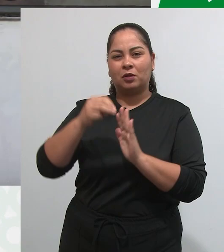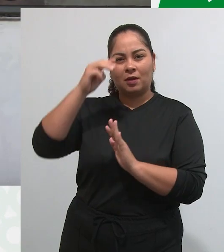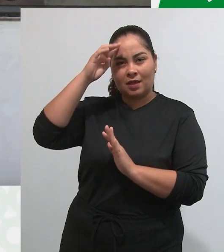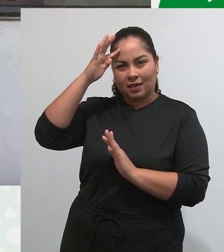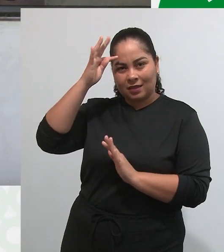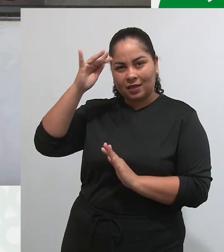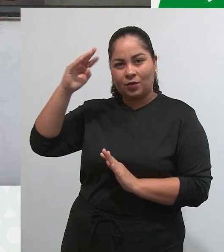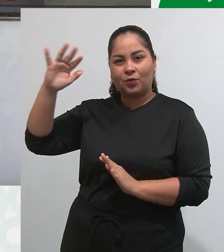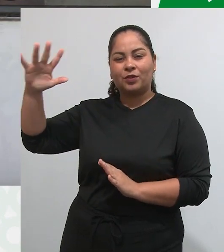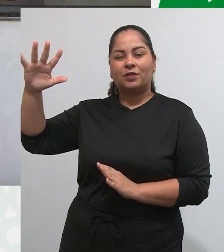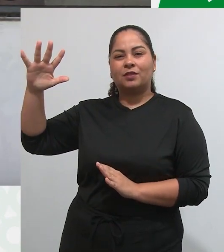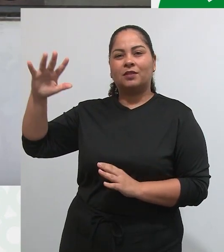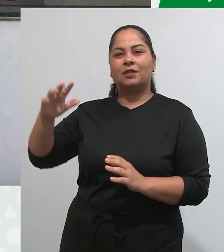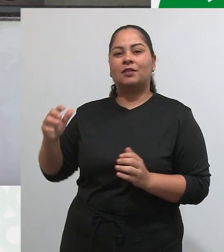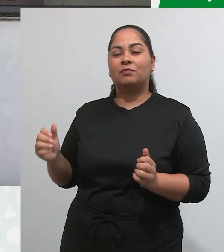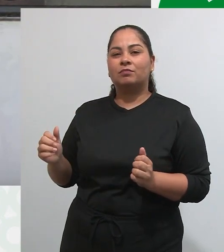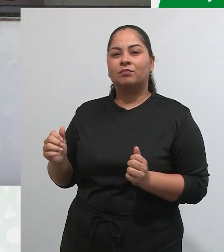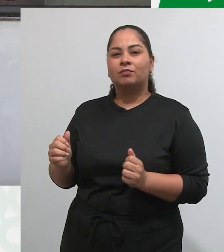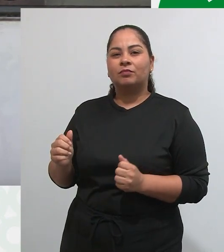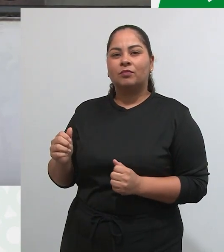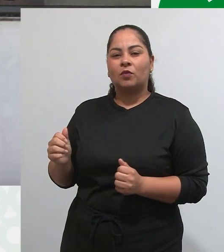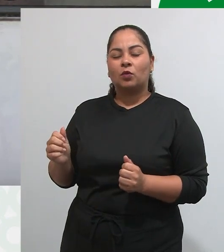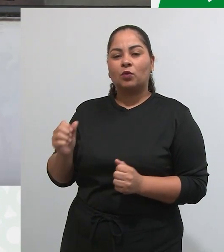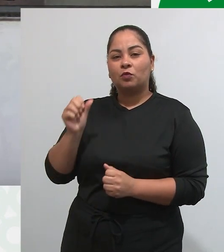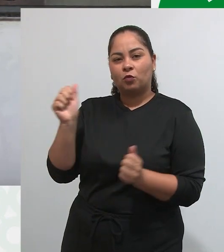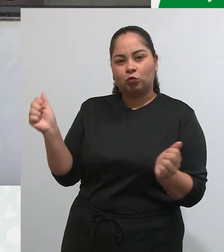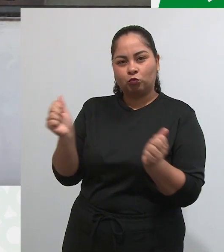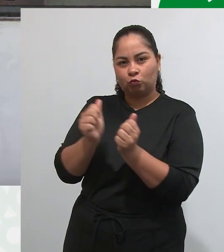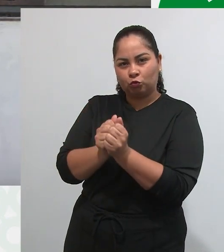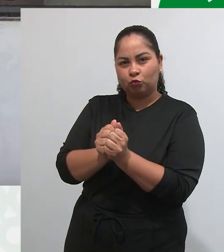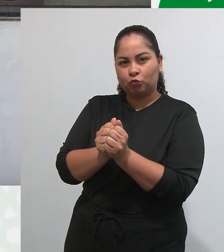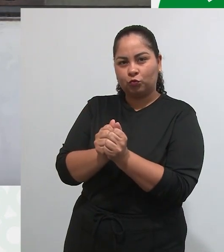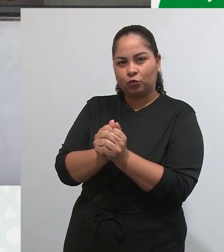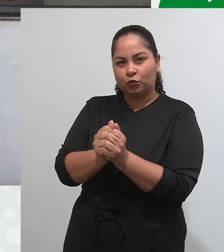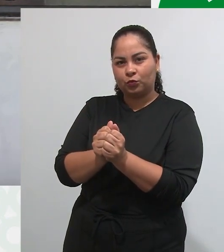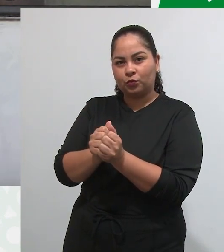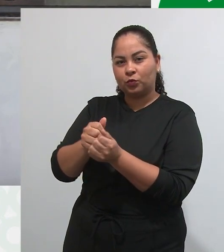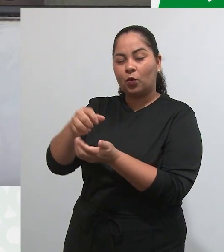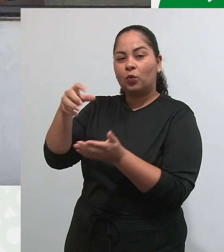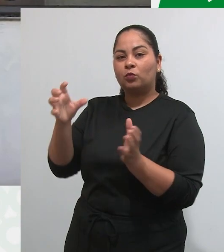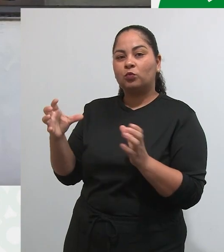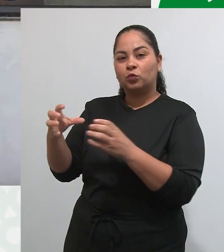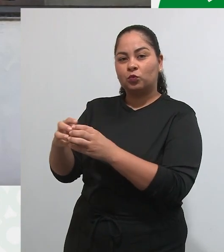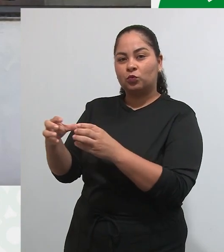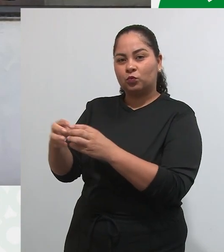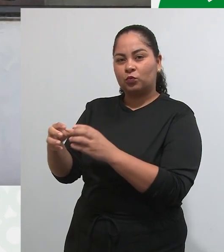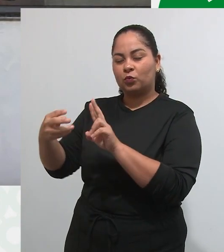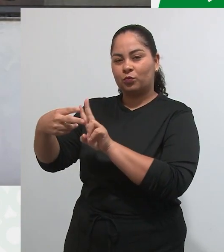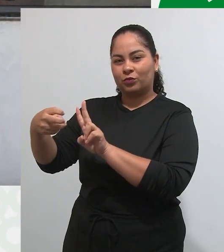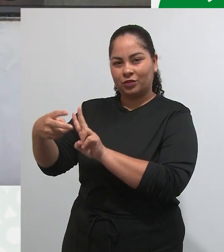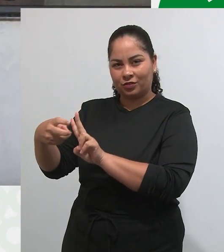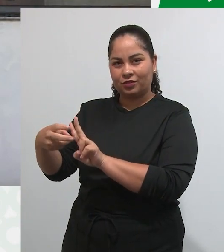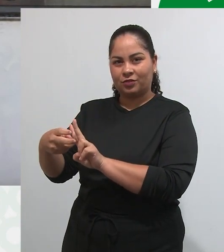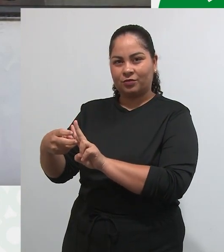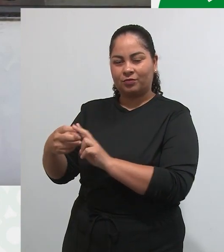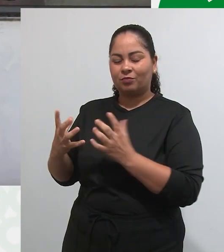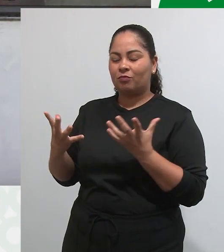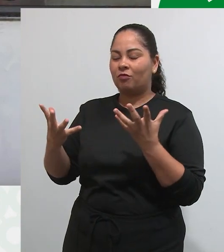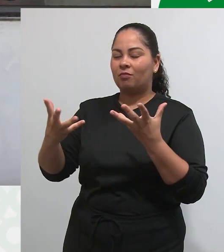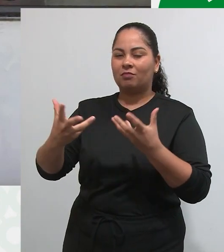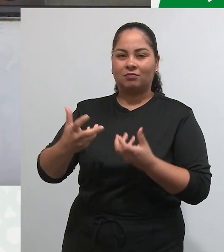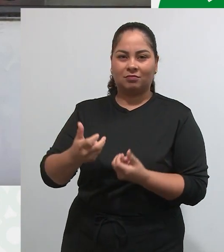novos métodos, e foi um trabalho muito bonito que ele fez junto da aldeia lá, da linha 11, e que foi